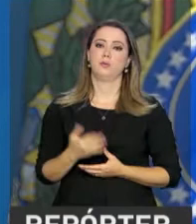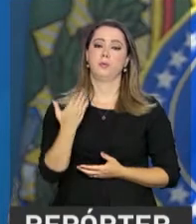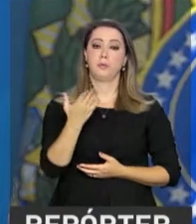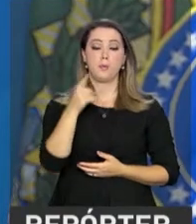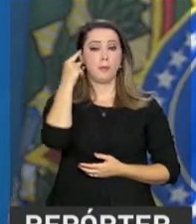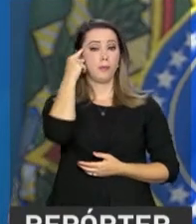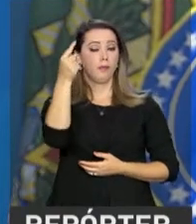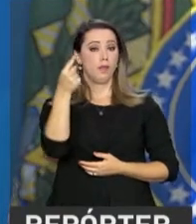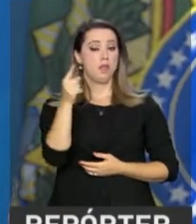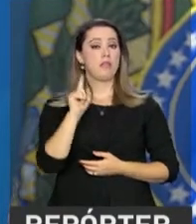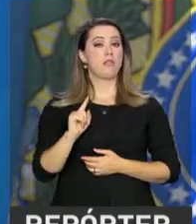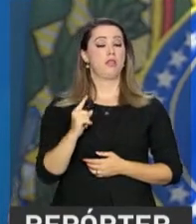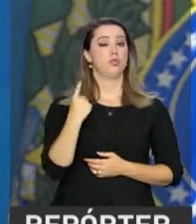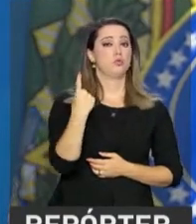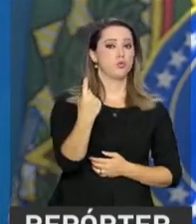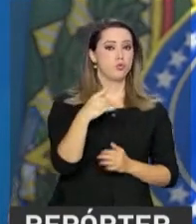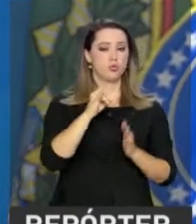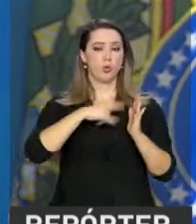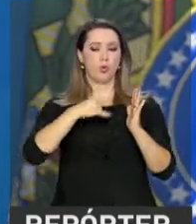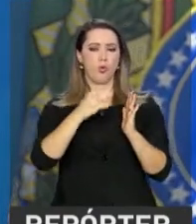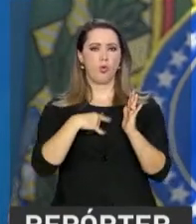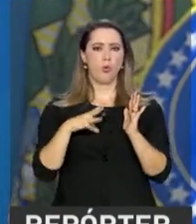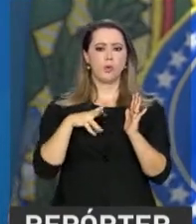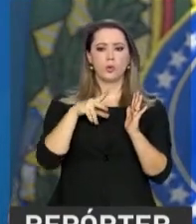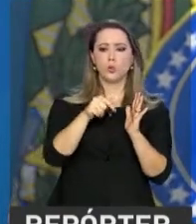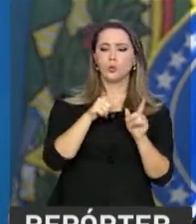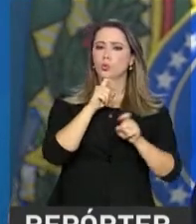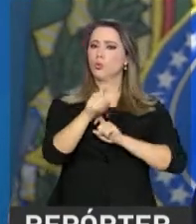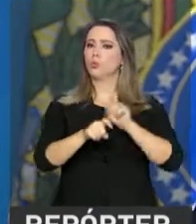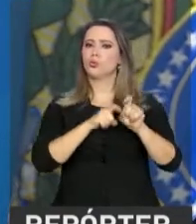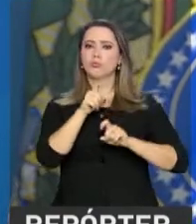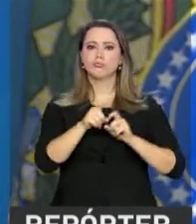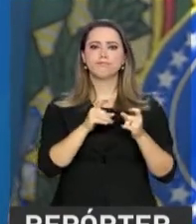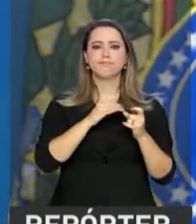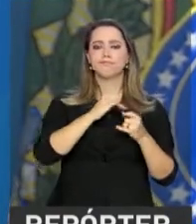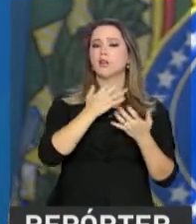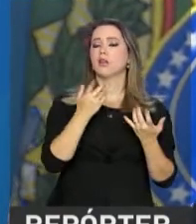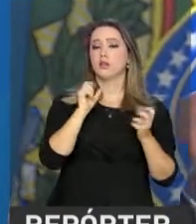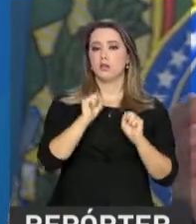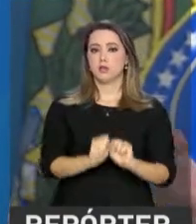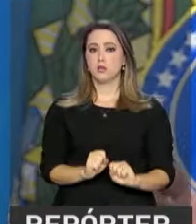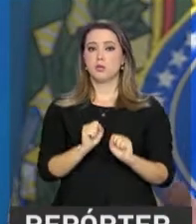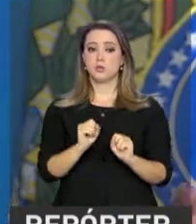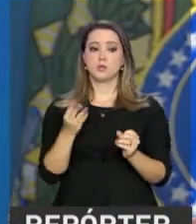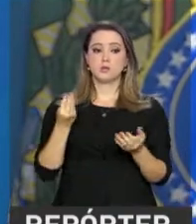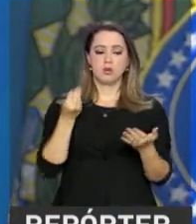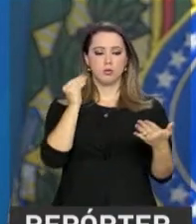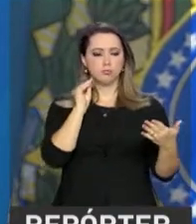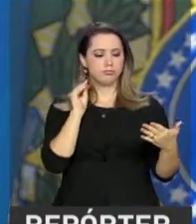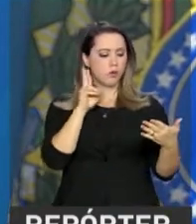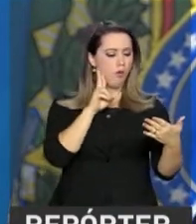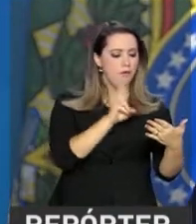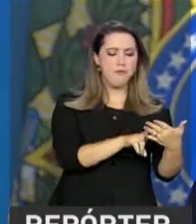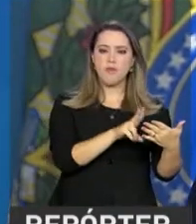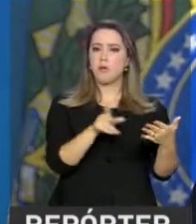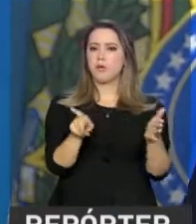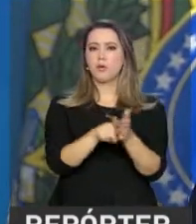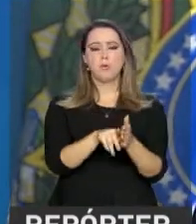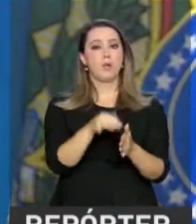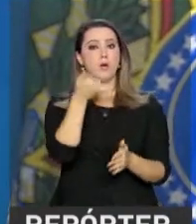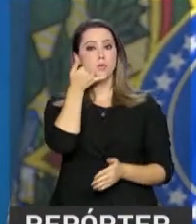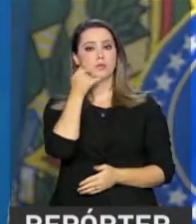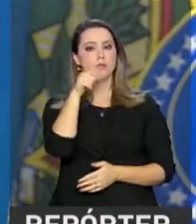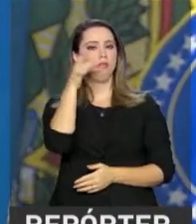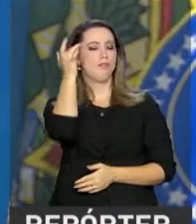de um documento de identidade todo digital que possamos acessar pelo telefone é